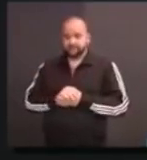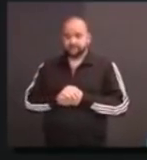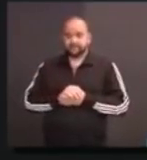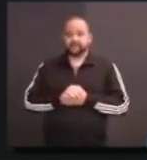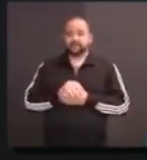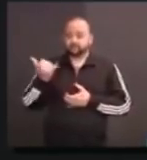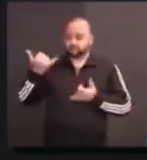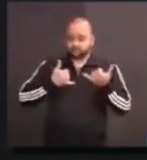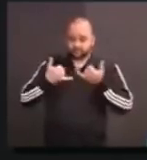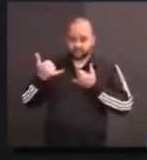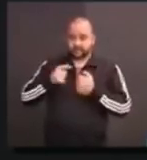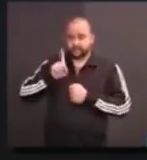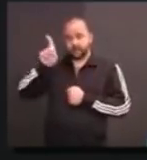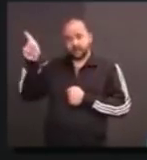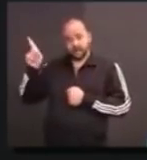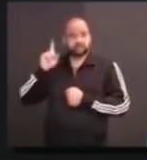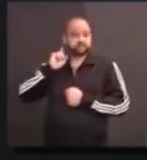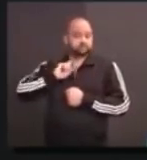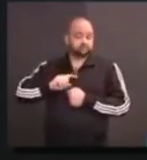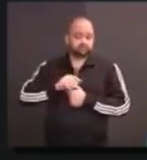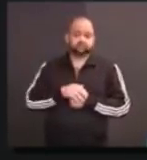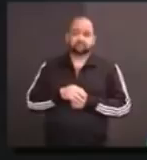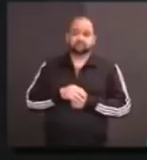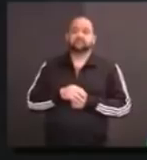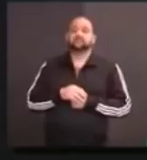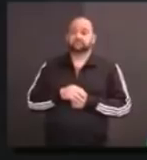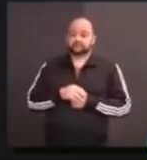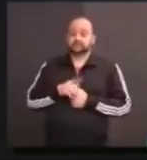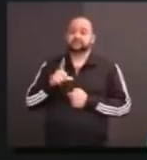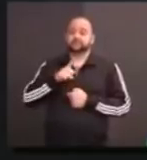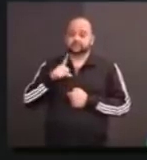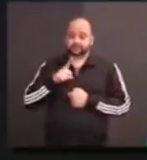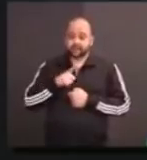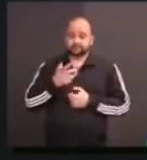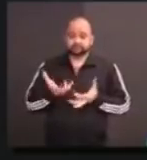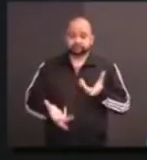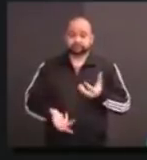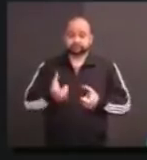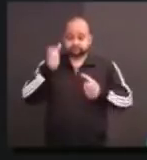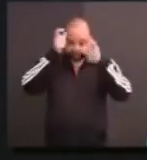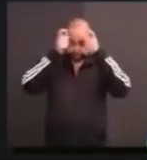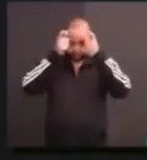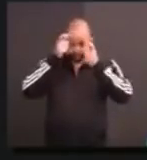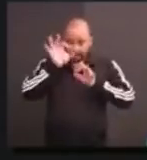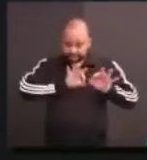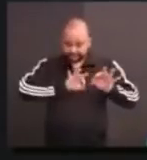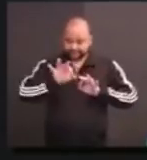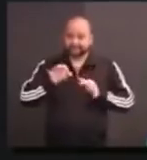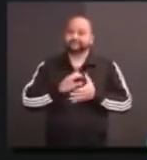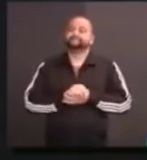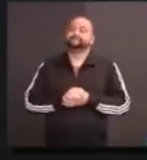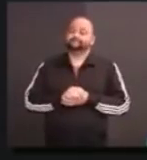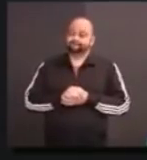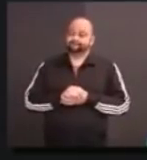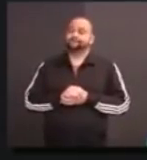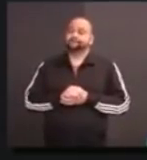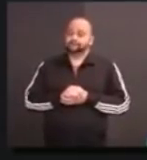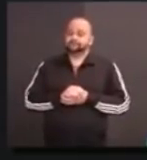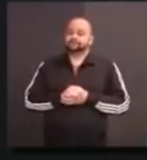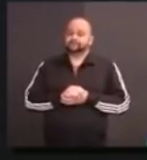dizia isso lá em Uberaba. As trevas são organizadas. E ele nos falava